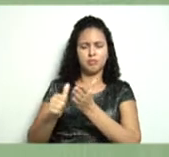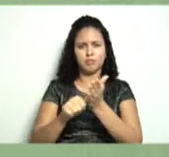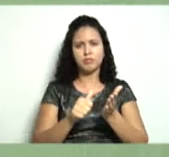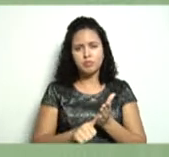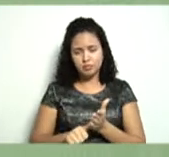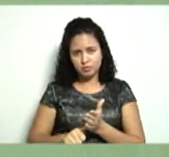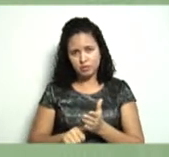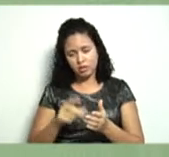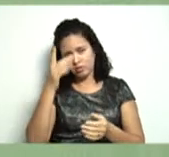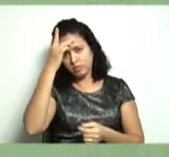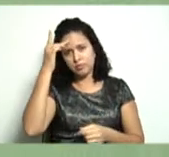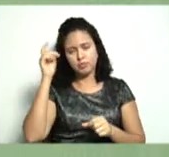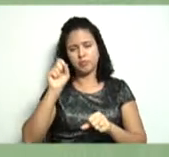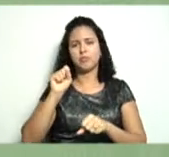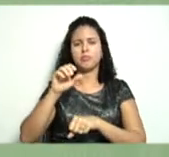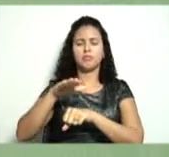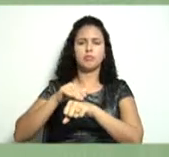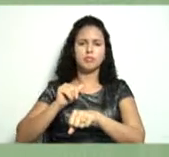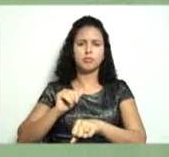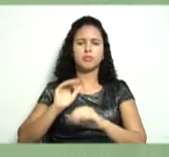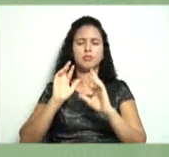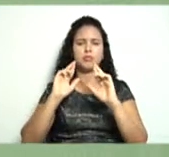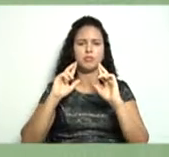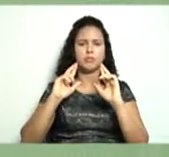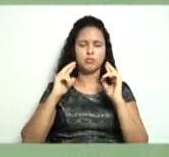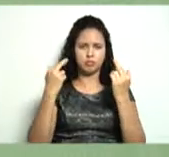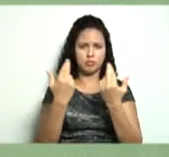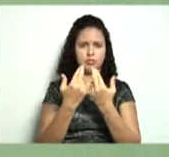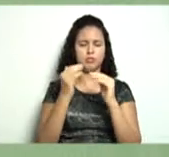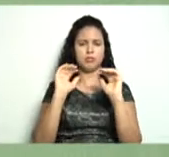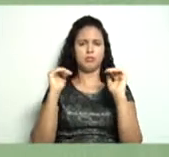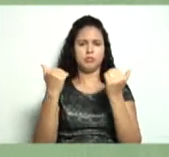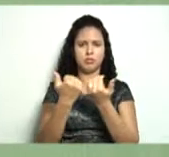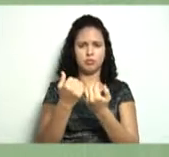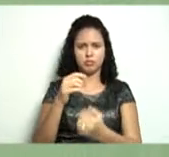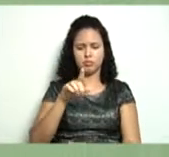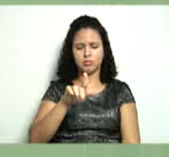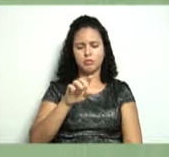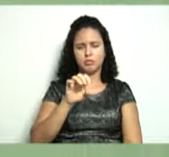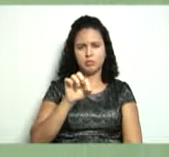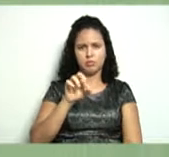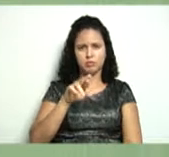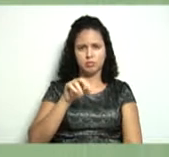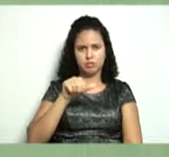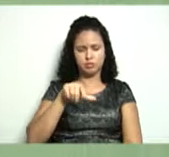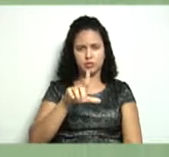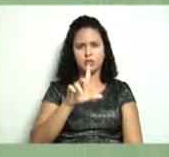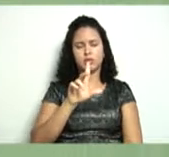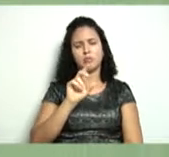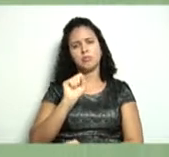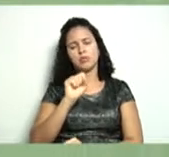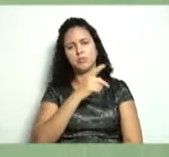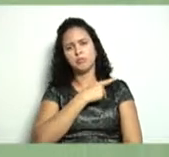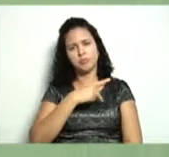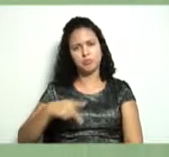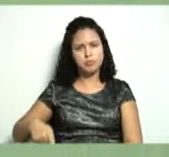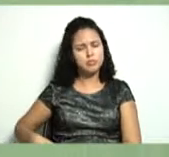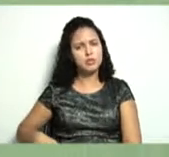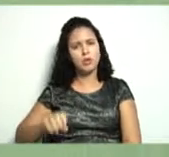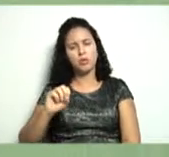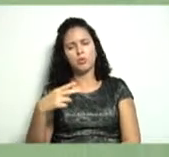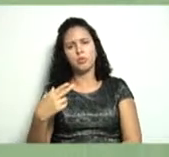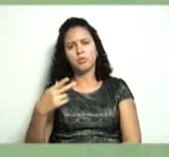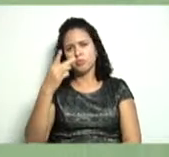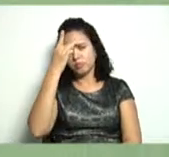podem convocar assembleias gerais. Quem são eles? O presidente, qualquer pessoa dos órgãos